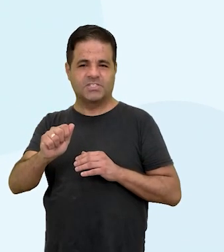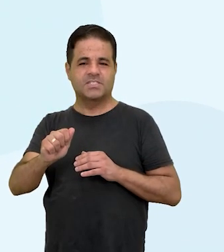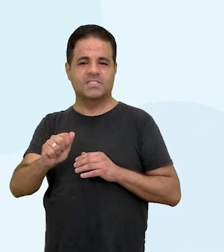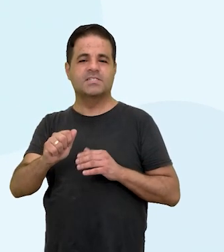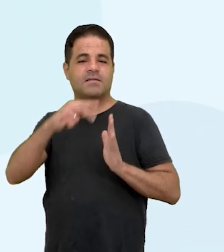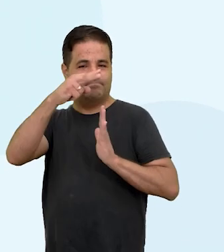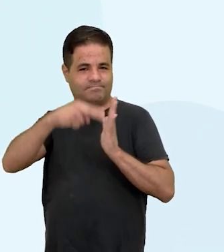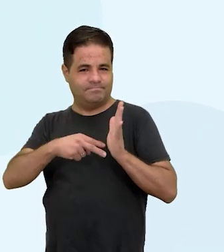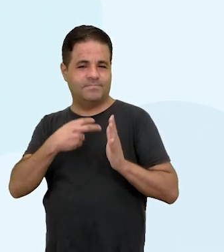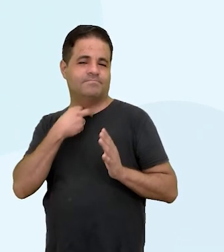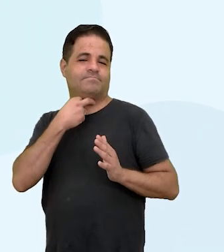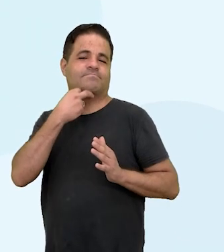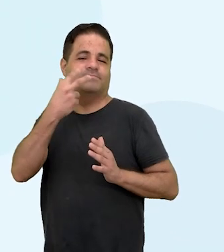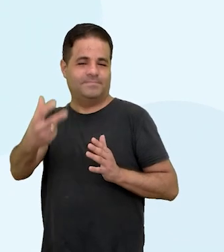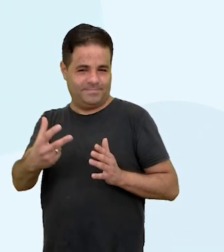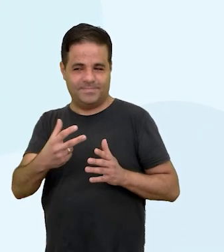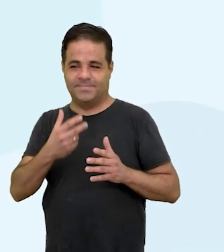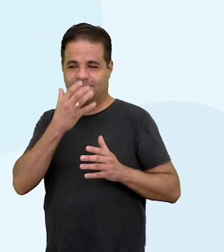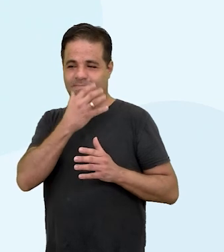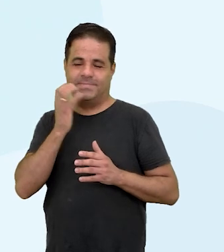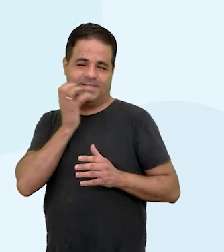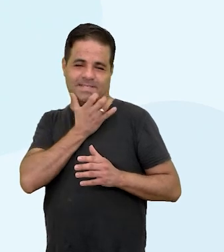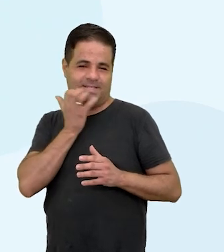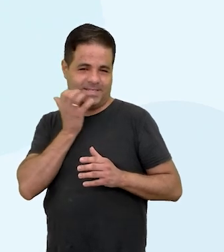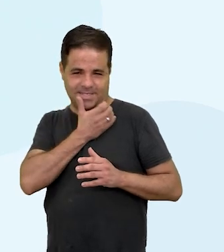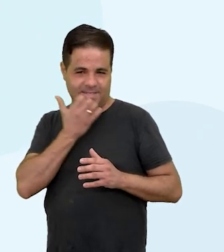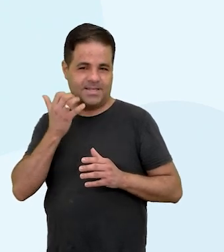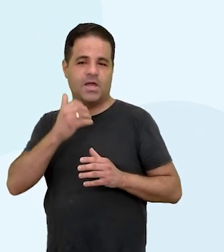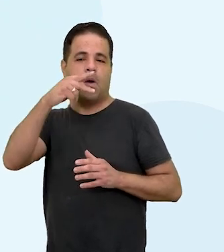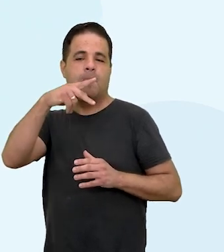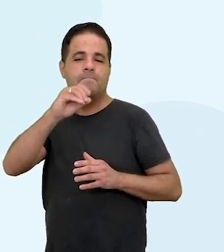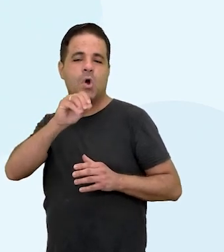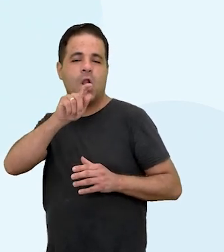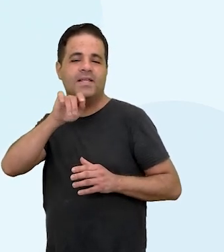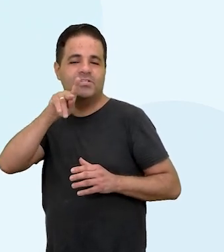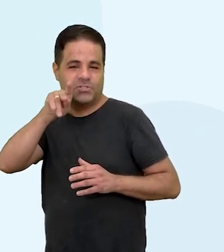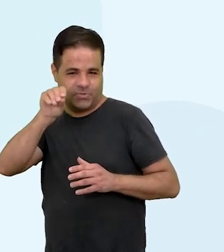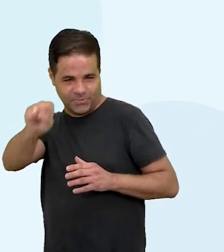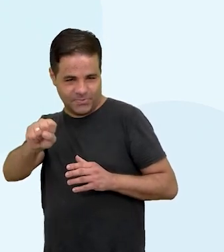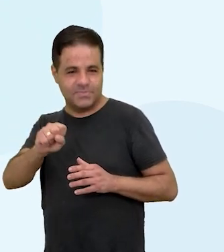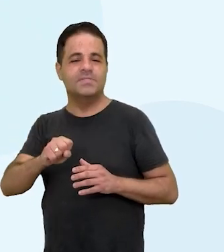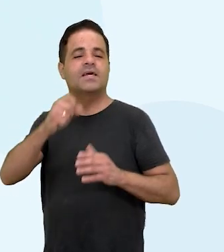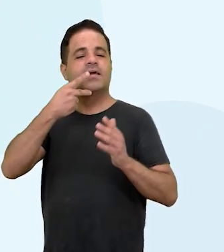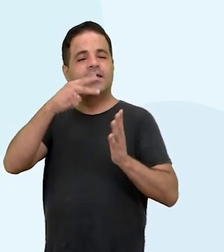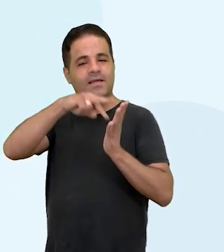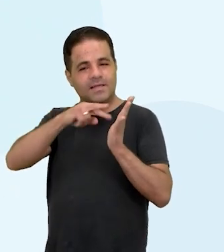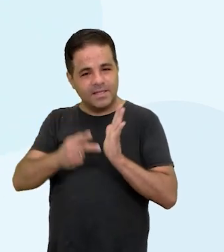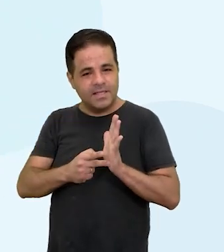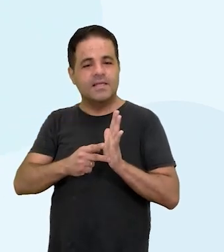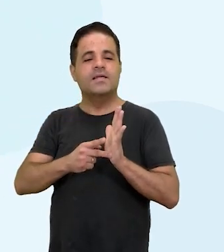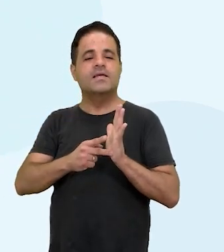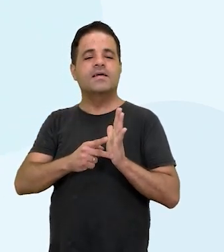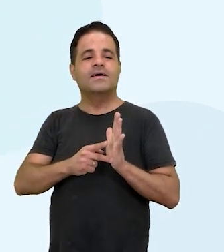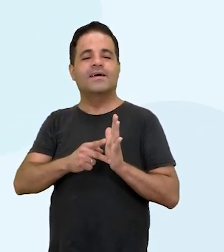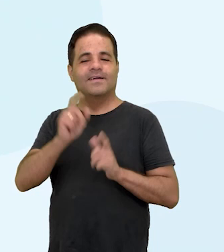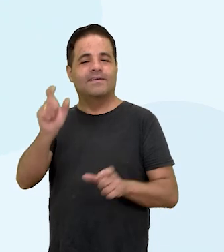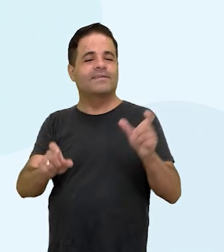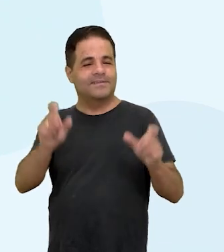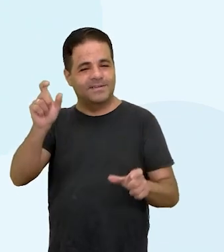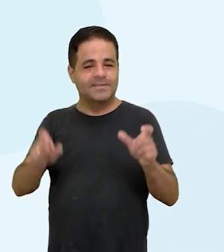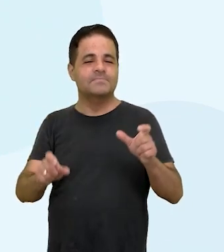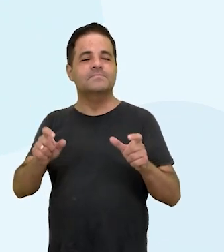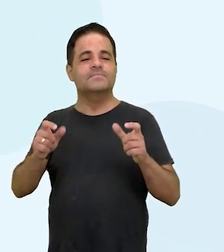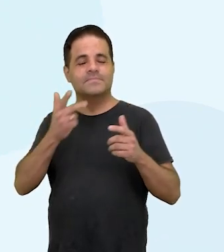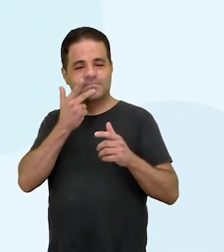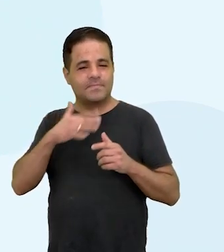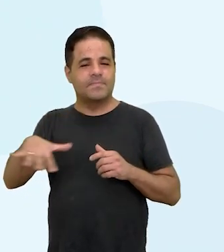muito importante, que vem do grego políticos, né? Que designava os cidadãos é ótimo, os cidadãos